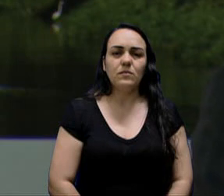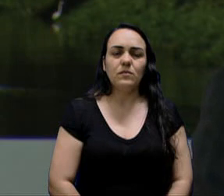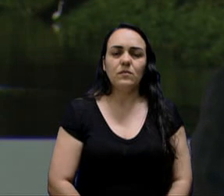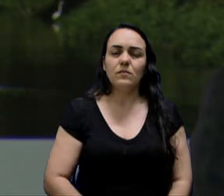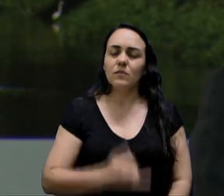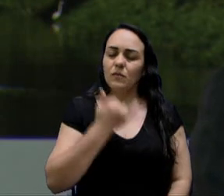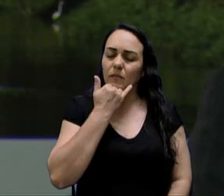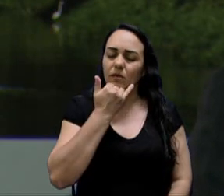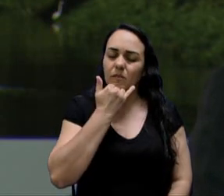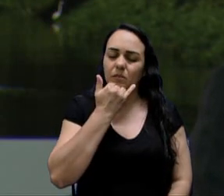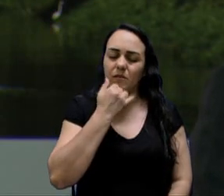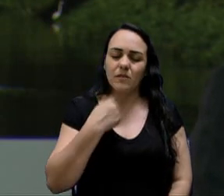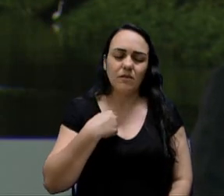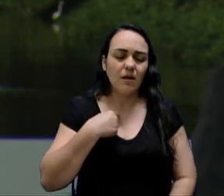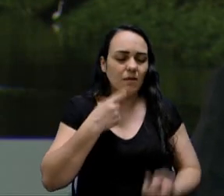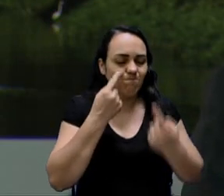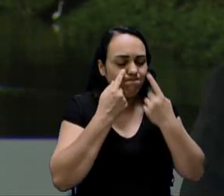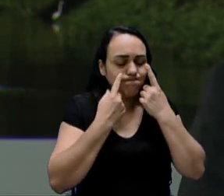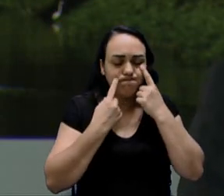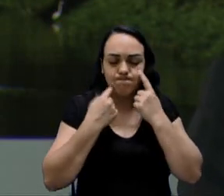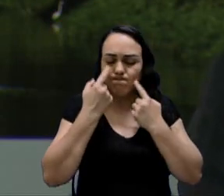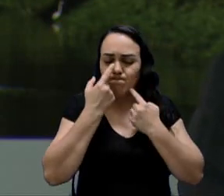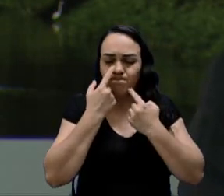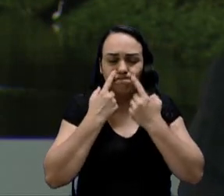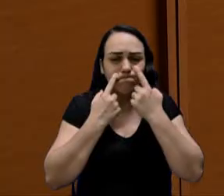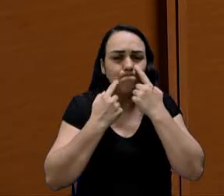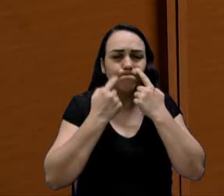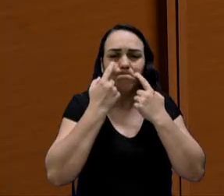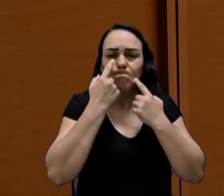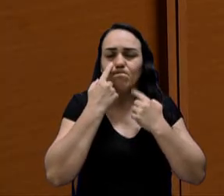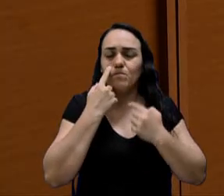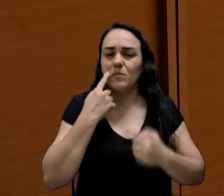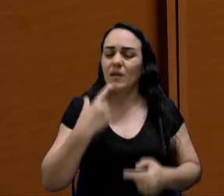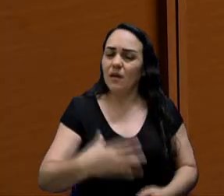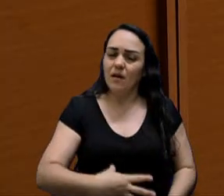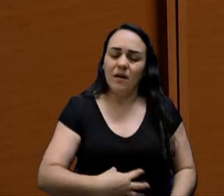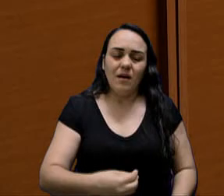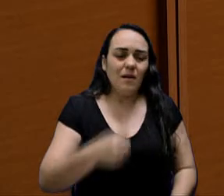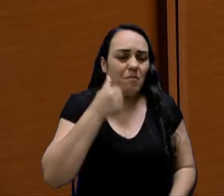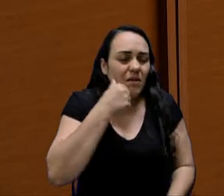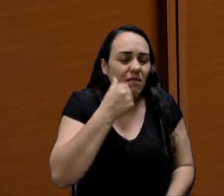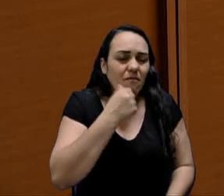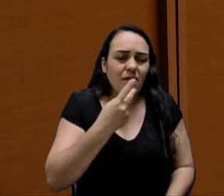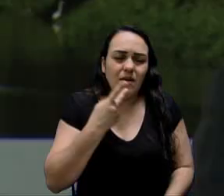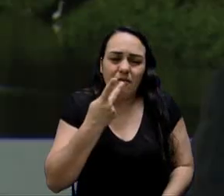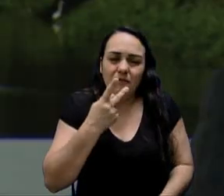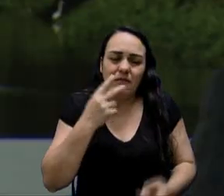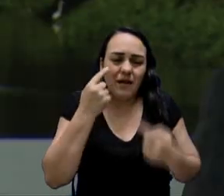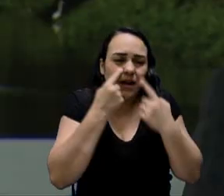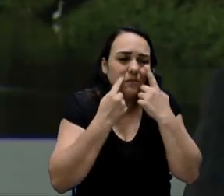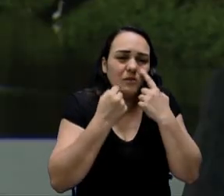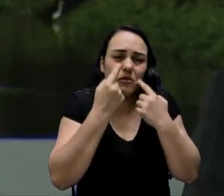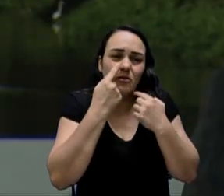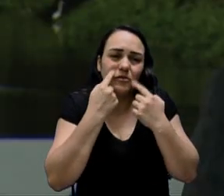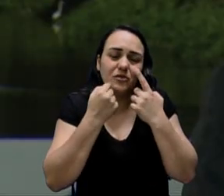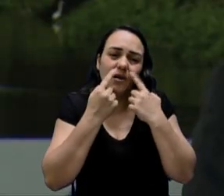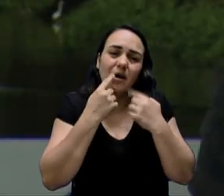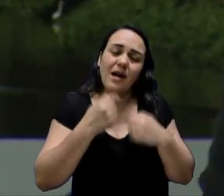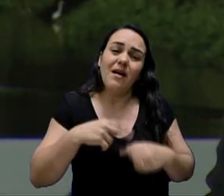Perdoe, gente, eu sou um chorão inveterado. Minha filha costuma tirar sarro de mim que eu choro assistindo o Rei Leão.